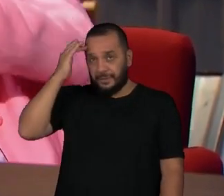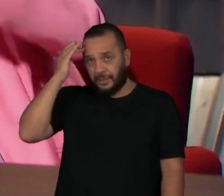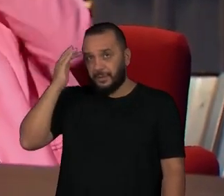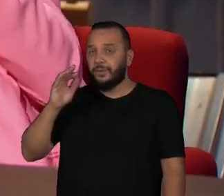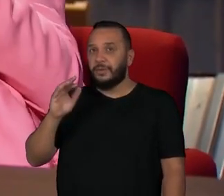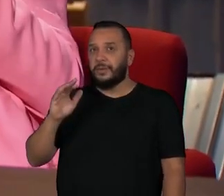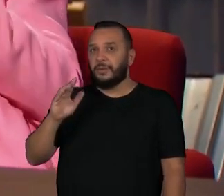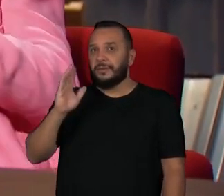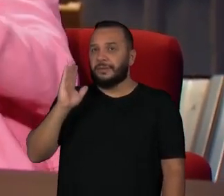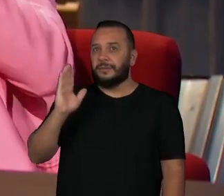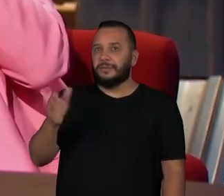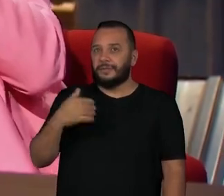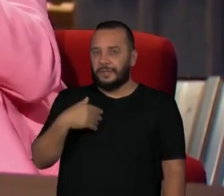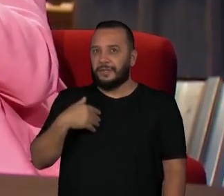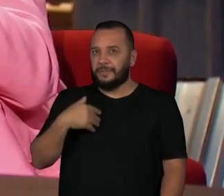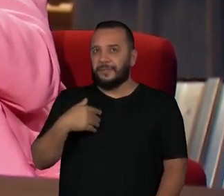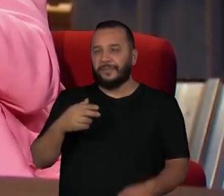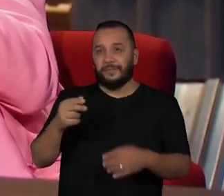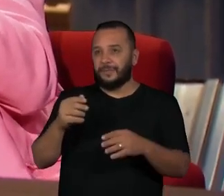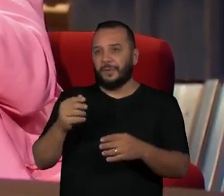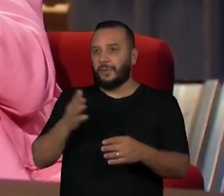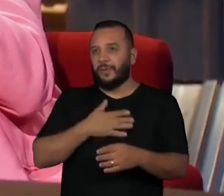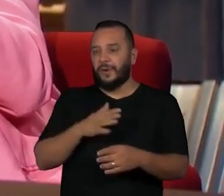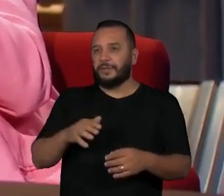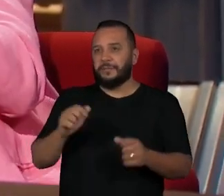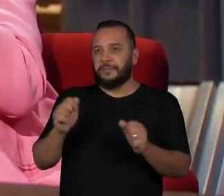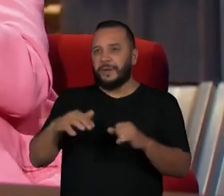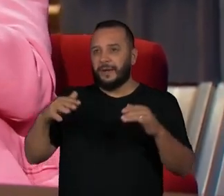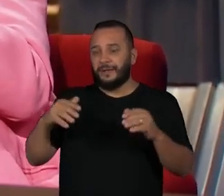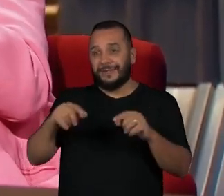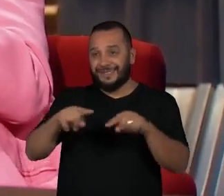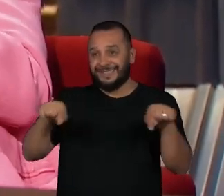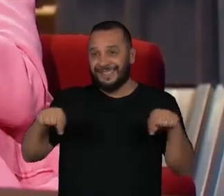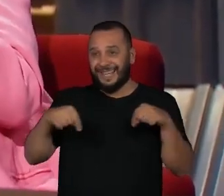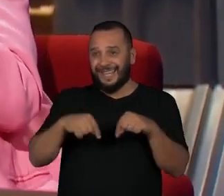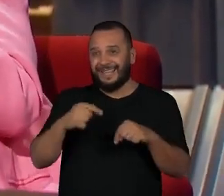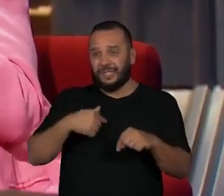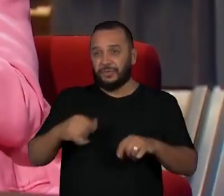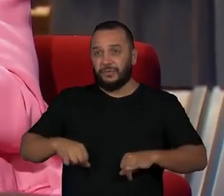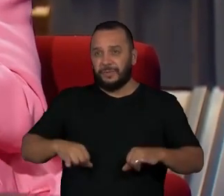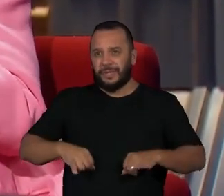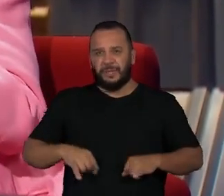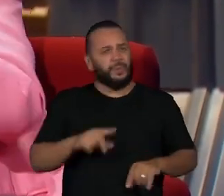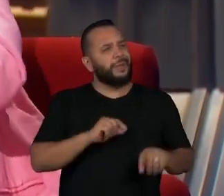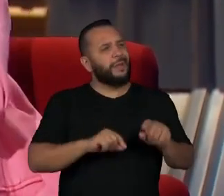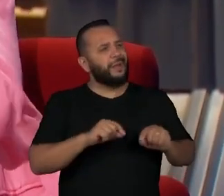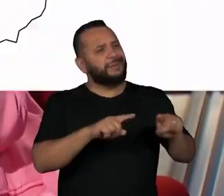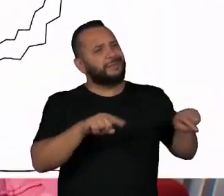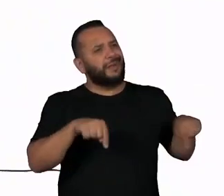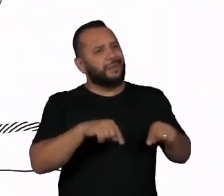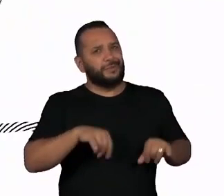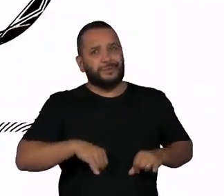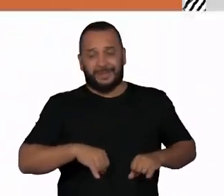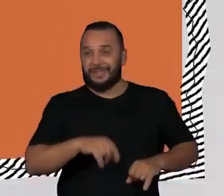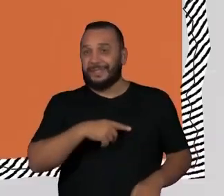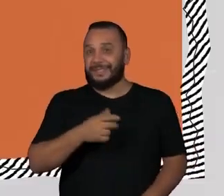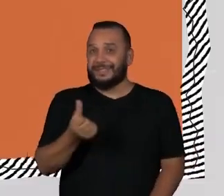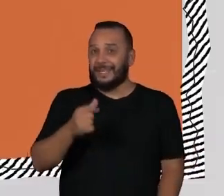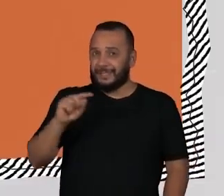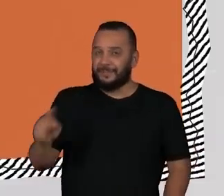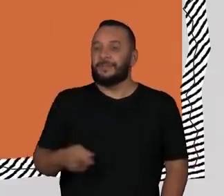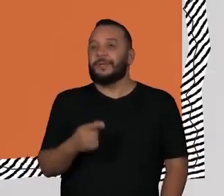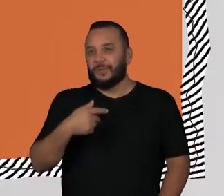ali não tem nem mágica nem sacanagem o que que é a sala de tortura ah hoje além de ter 6.000 jogos